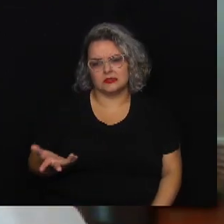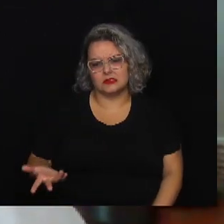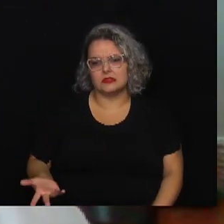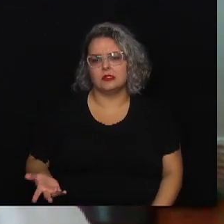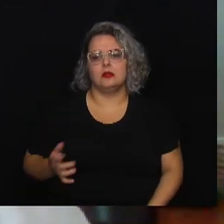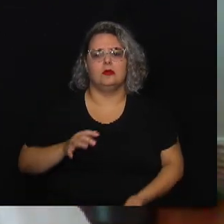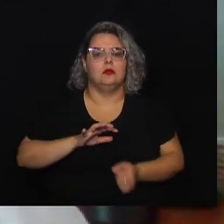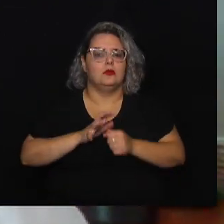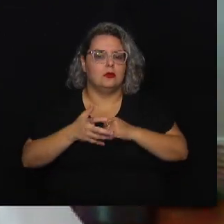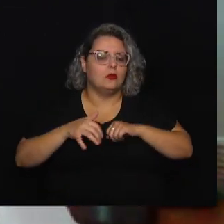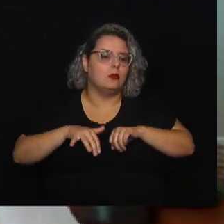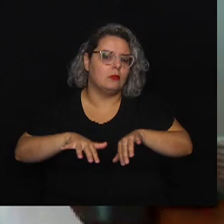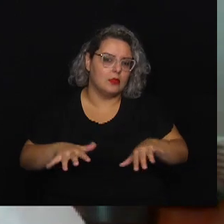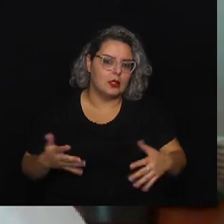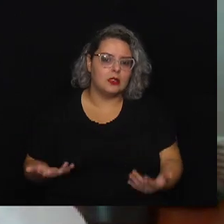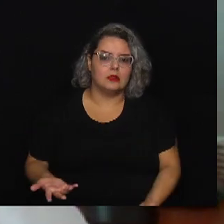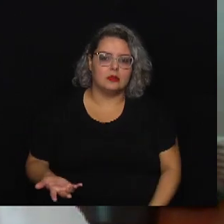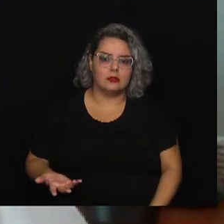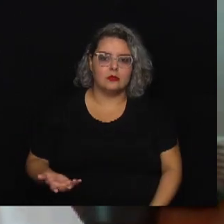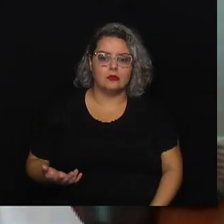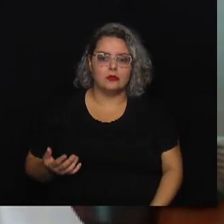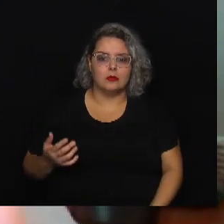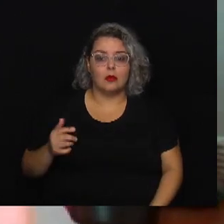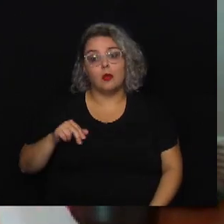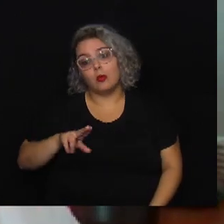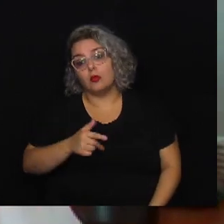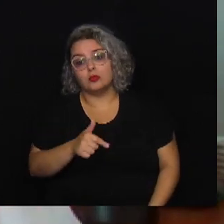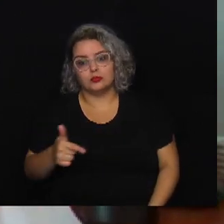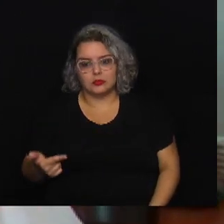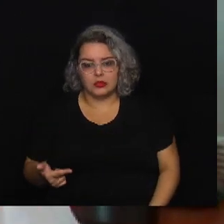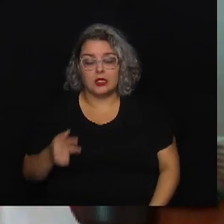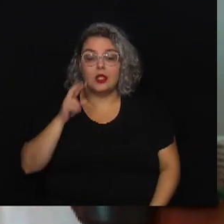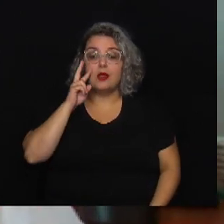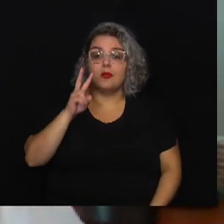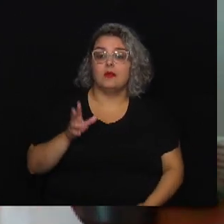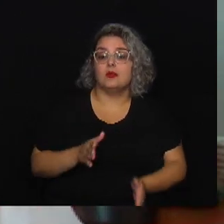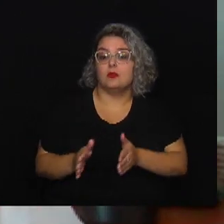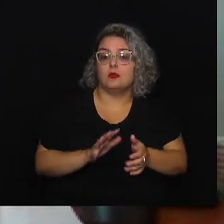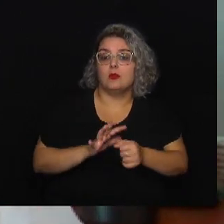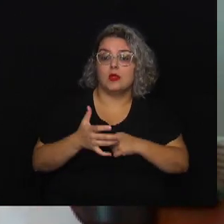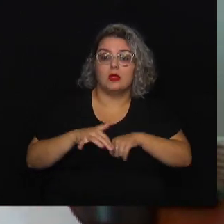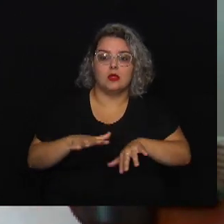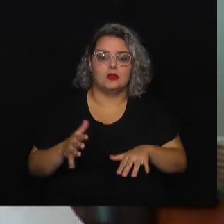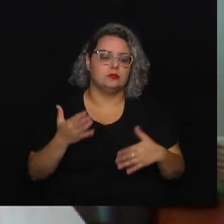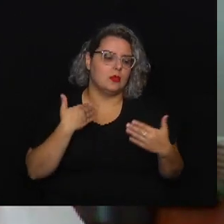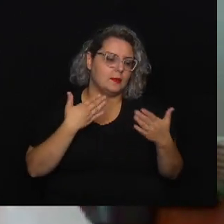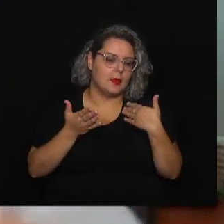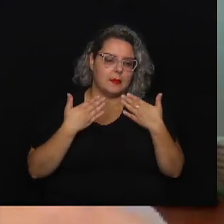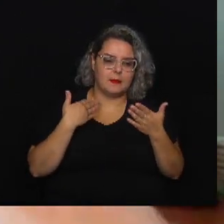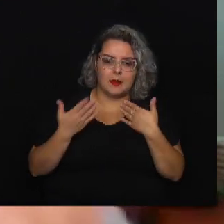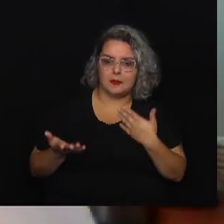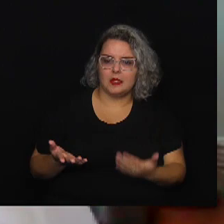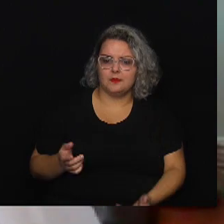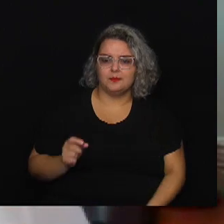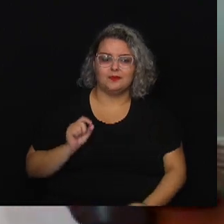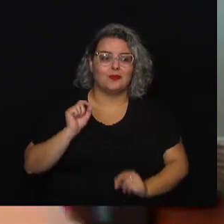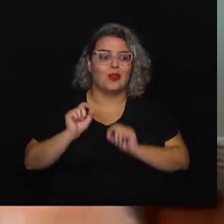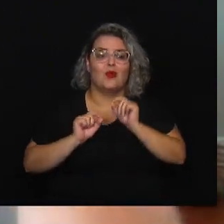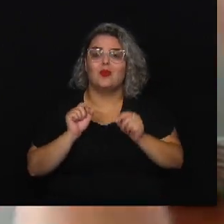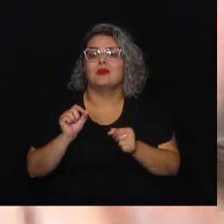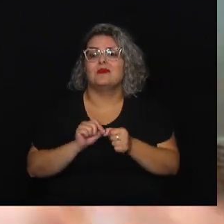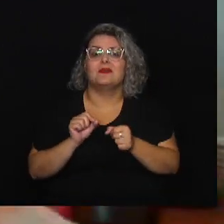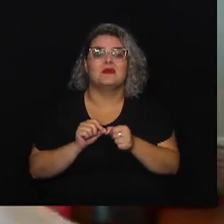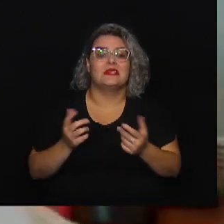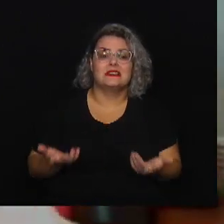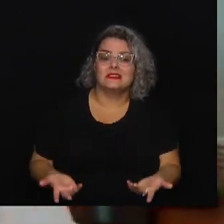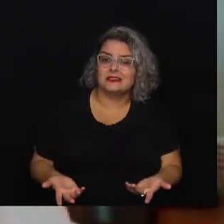pandemia ou sem, né? Eu vi durante a pandemia muita conversa de falar o que que a gente vai fazer, então vamos